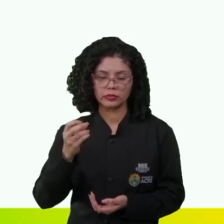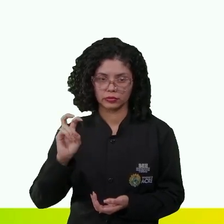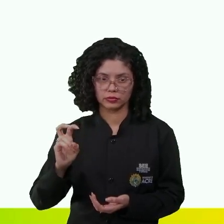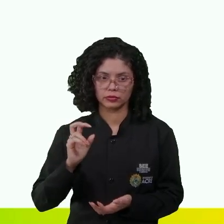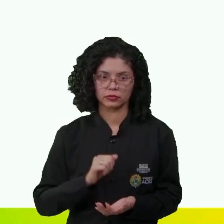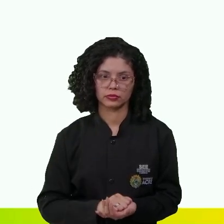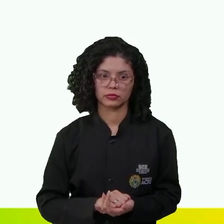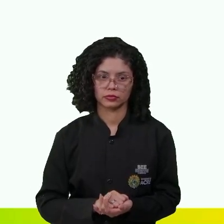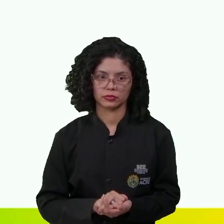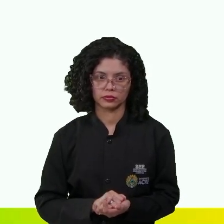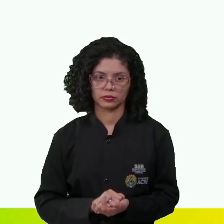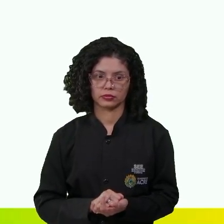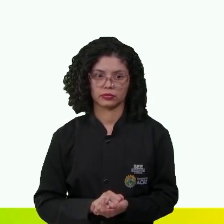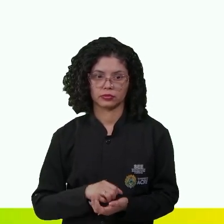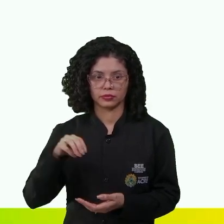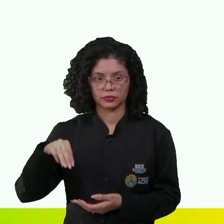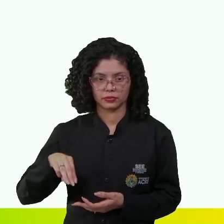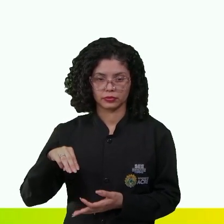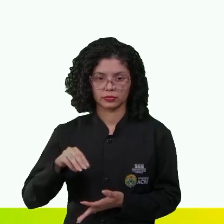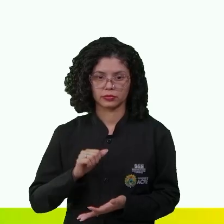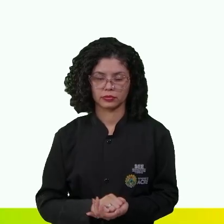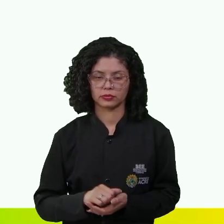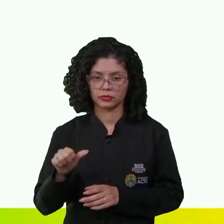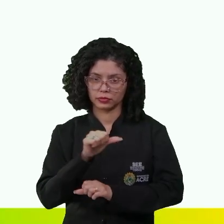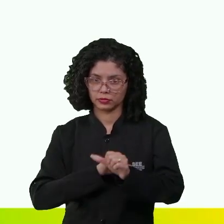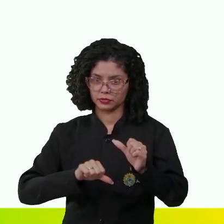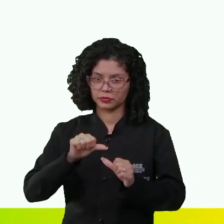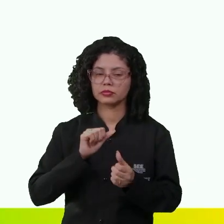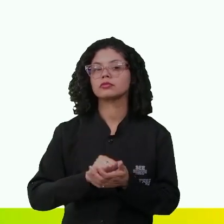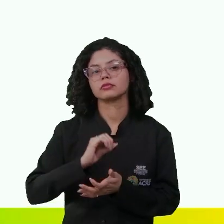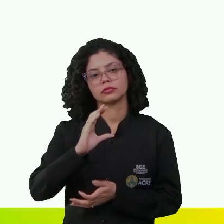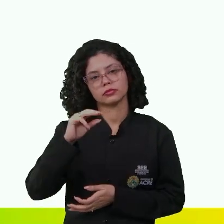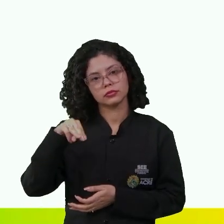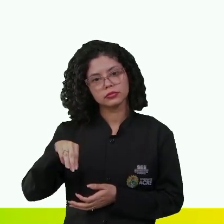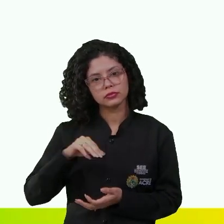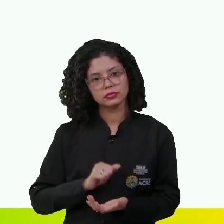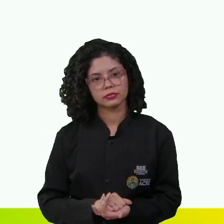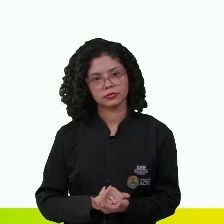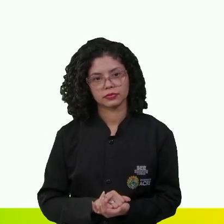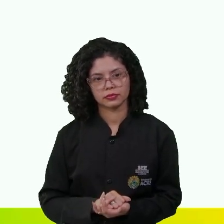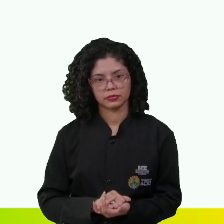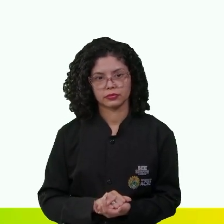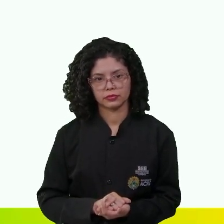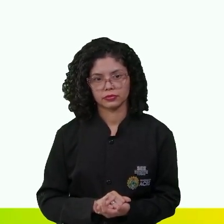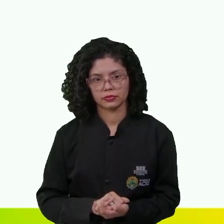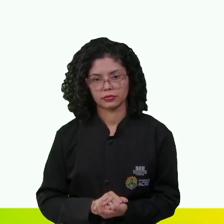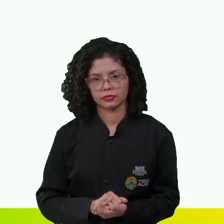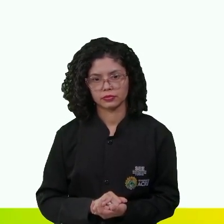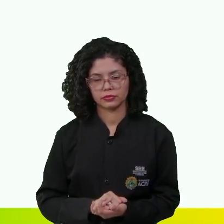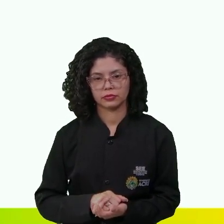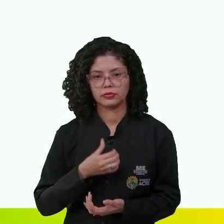0,765 metros. Transformando em centímetros, vai ser